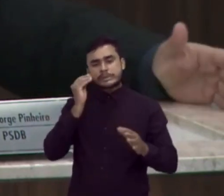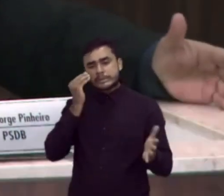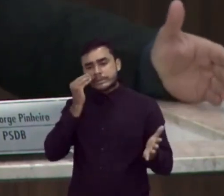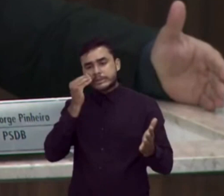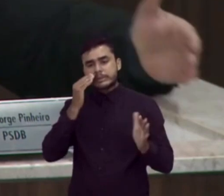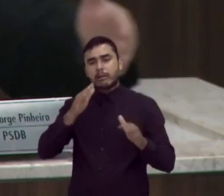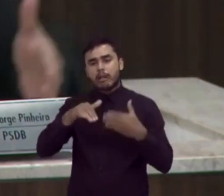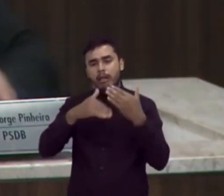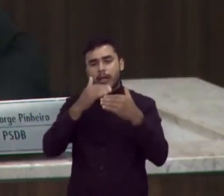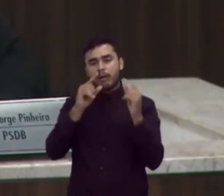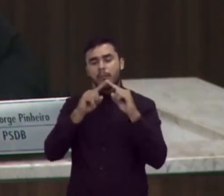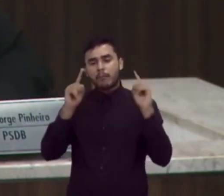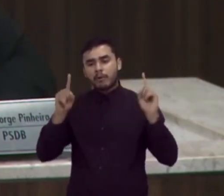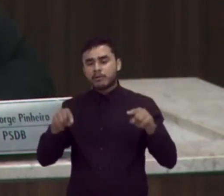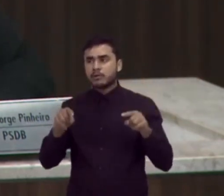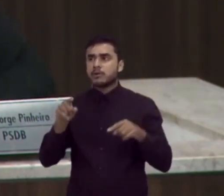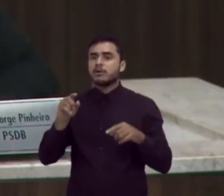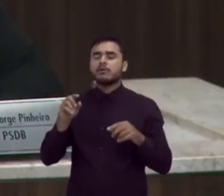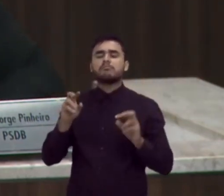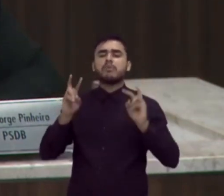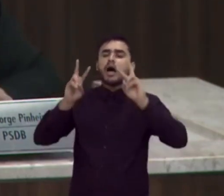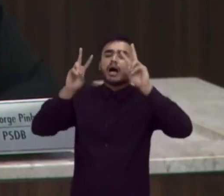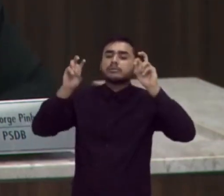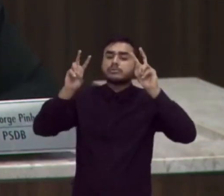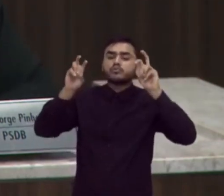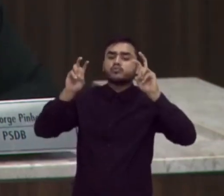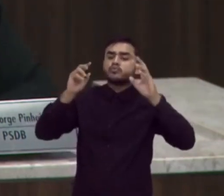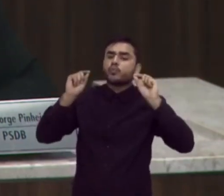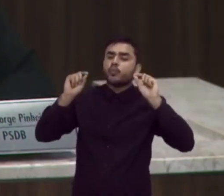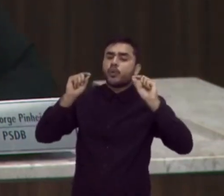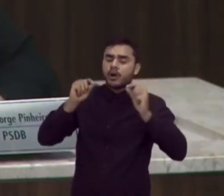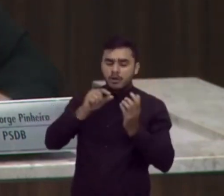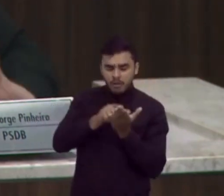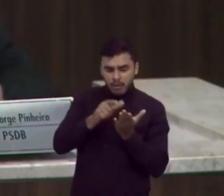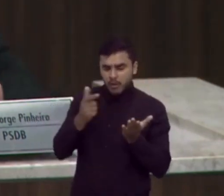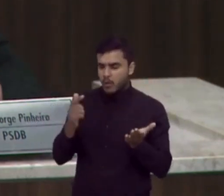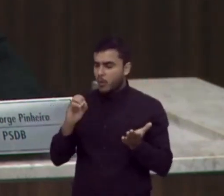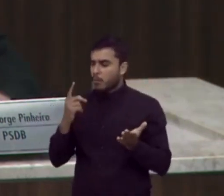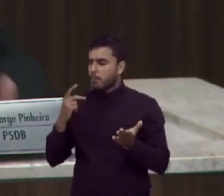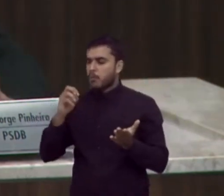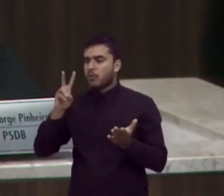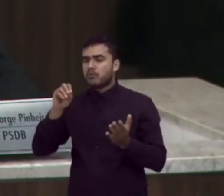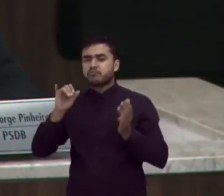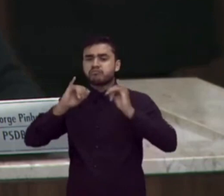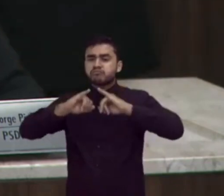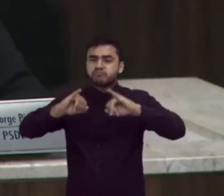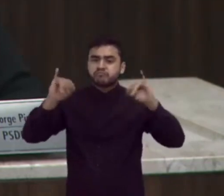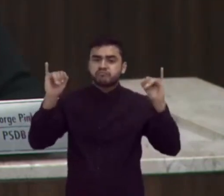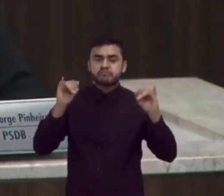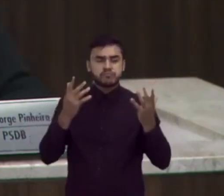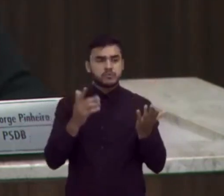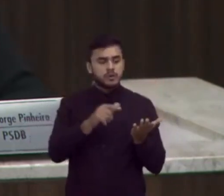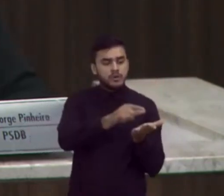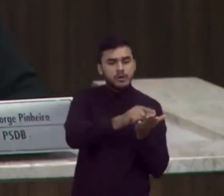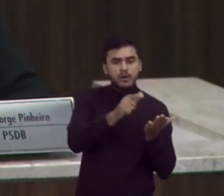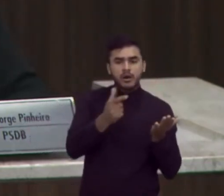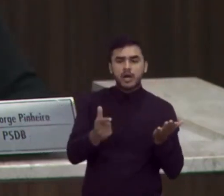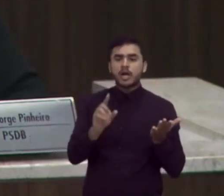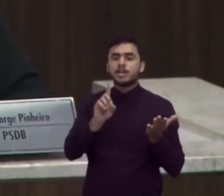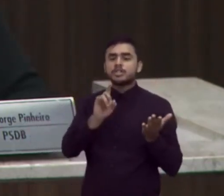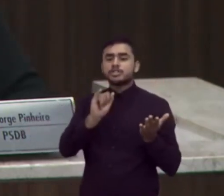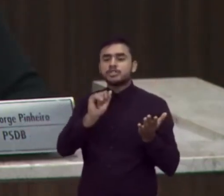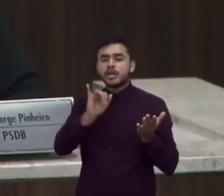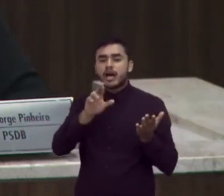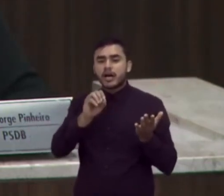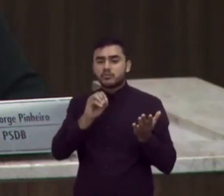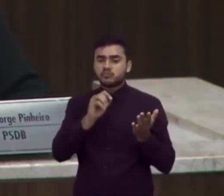aí, a gente precisa repercutir, reverberar isso para a sociedade cearense. Eu quero ouvir